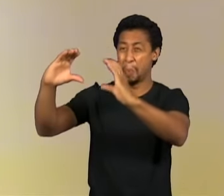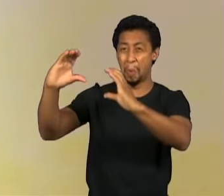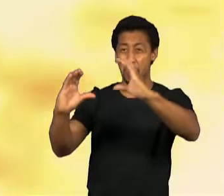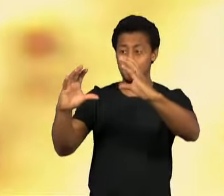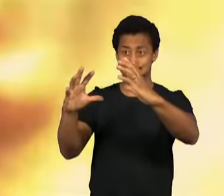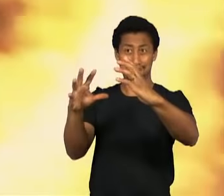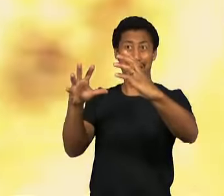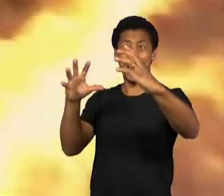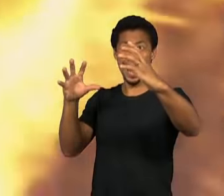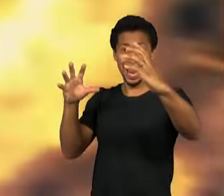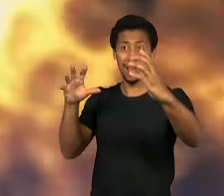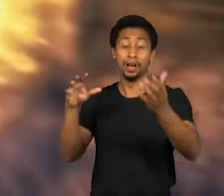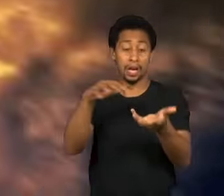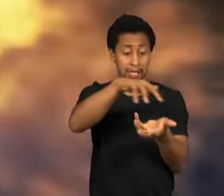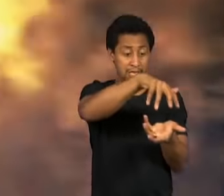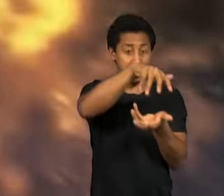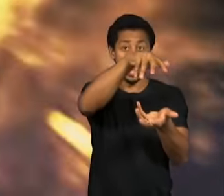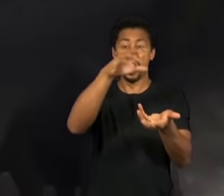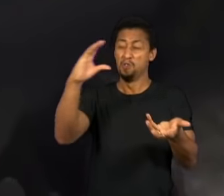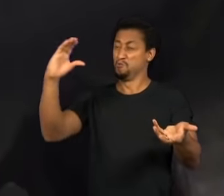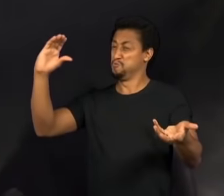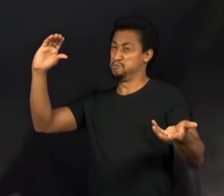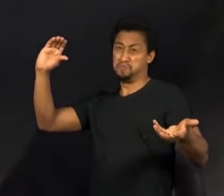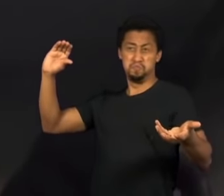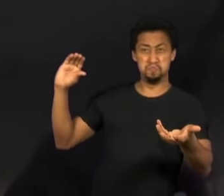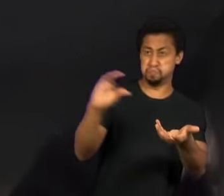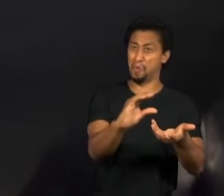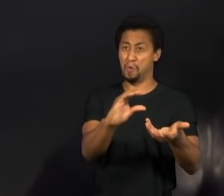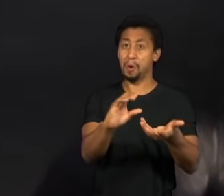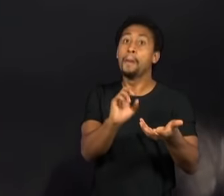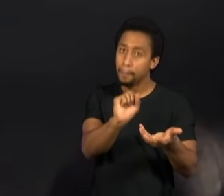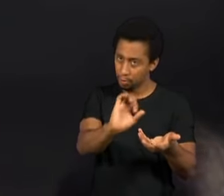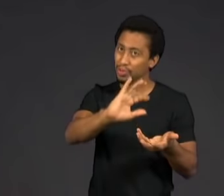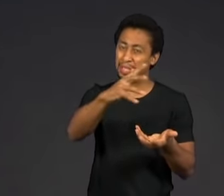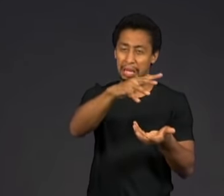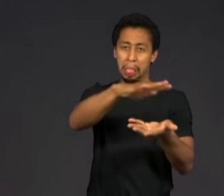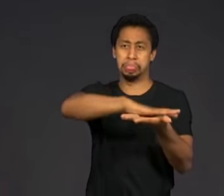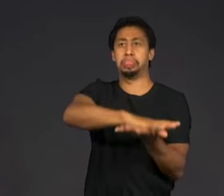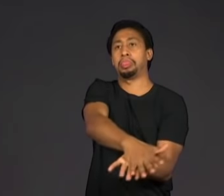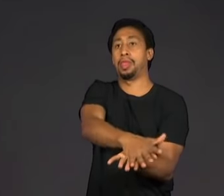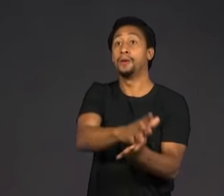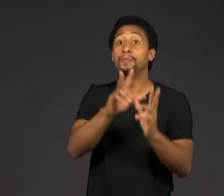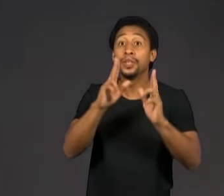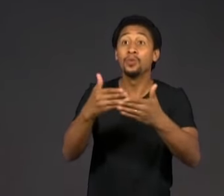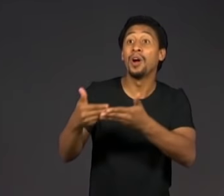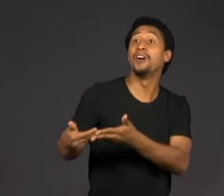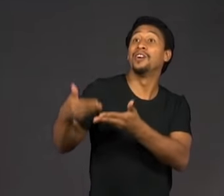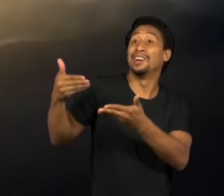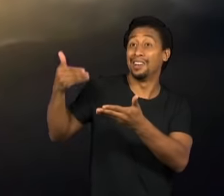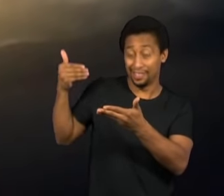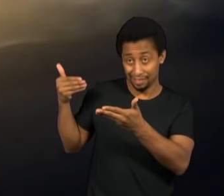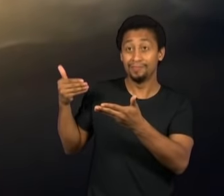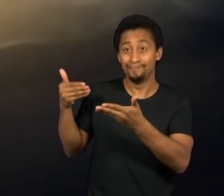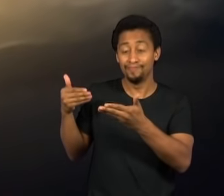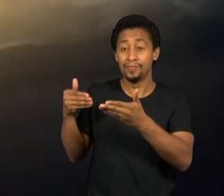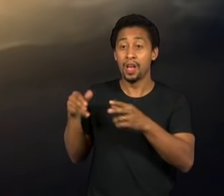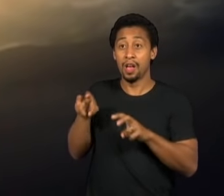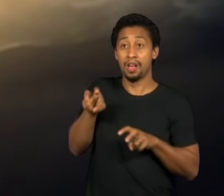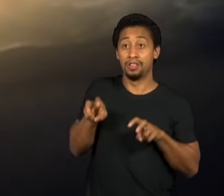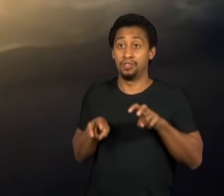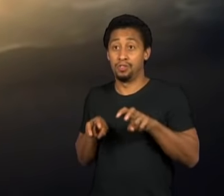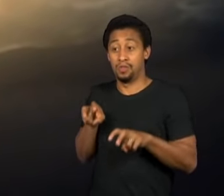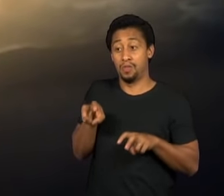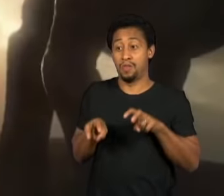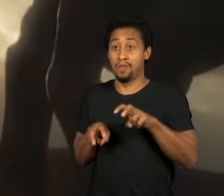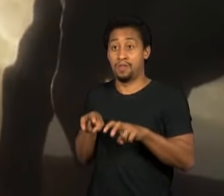isso aconteceu foi o que gerou o evento de extinção dos dinossauros, há 66 milhões